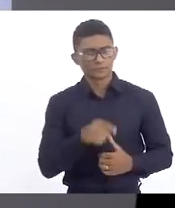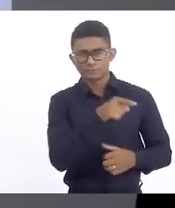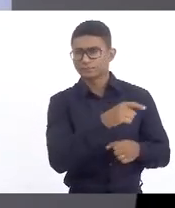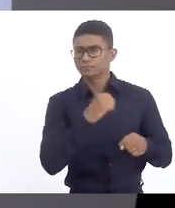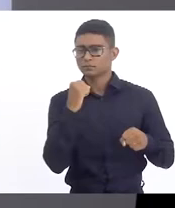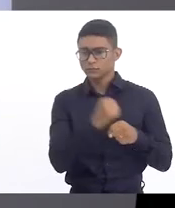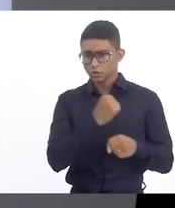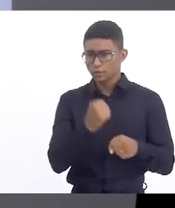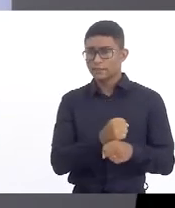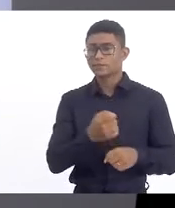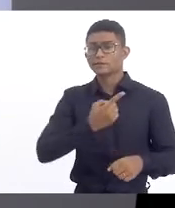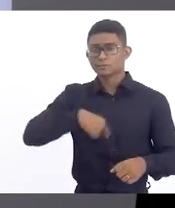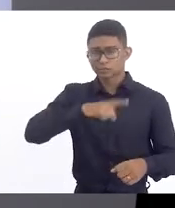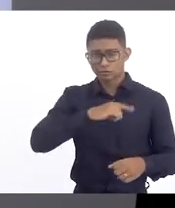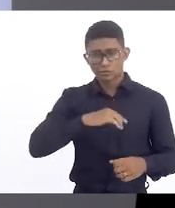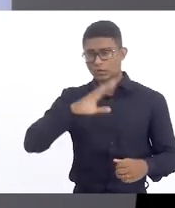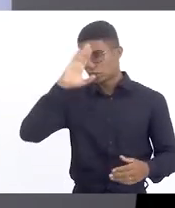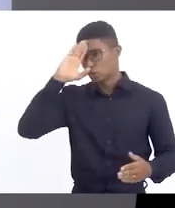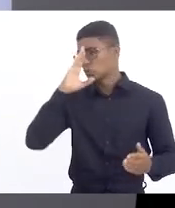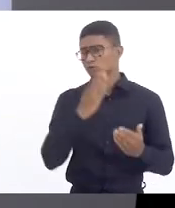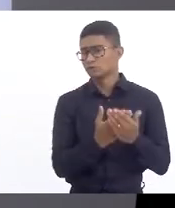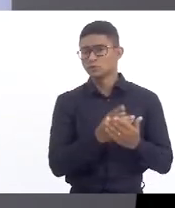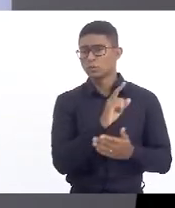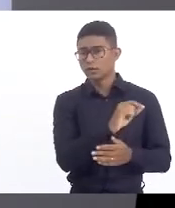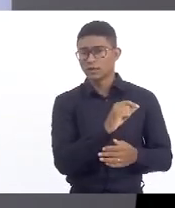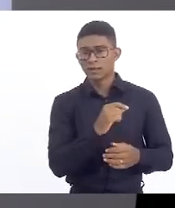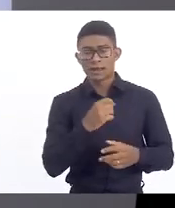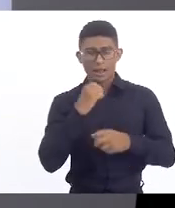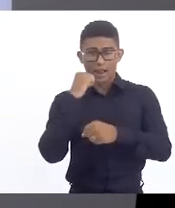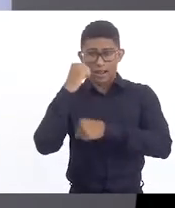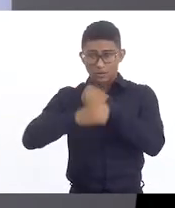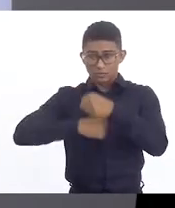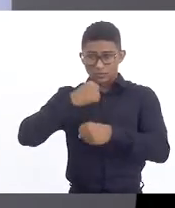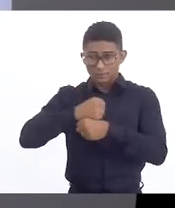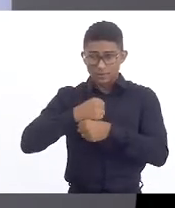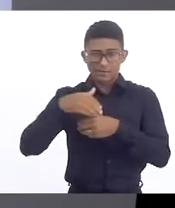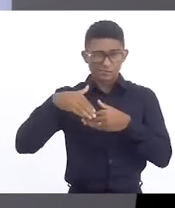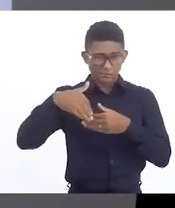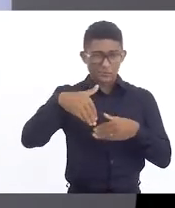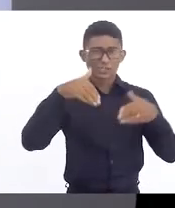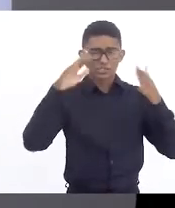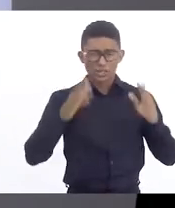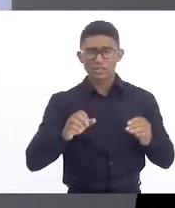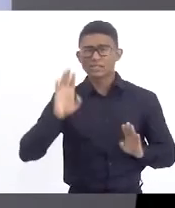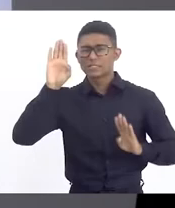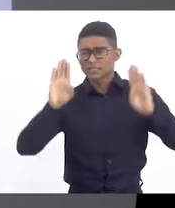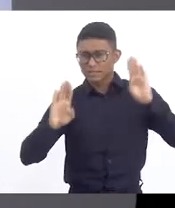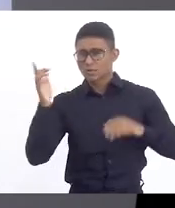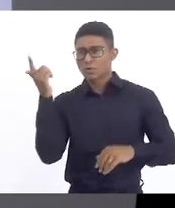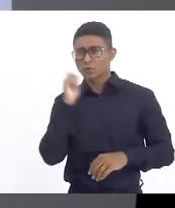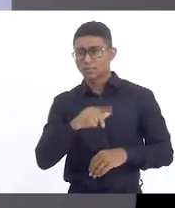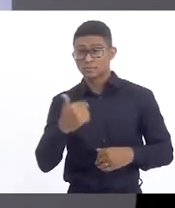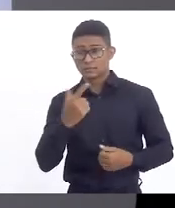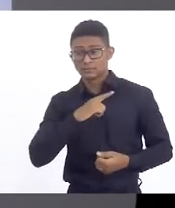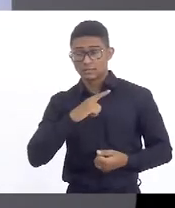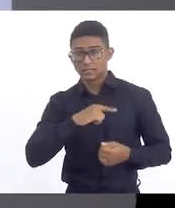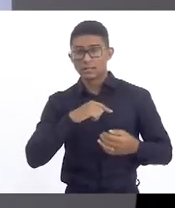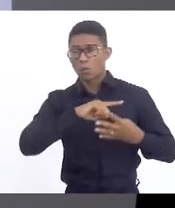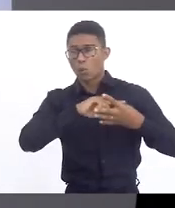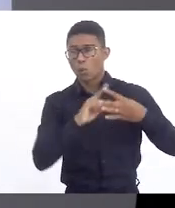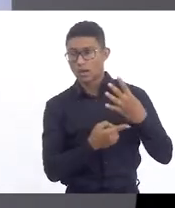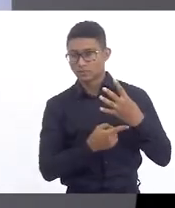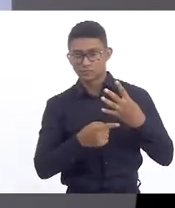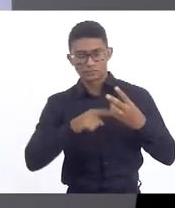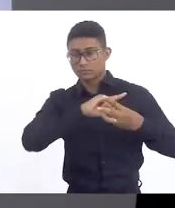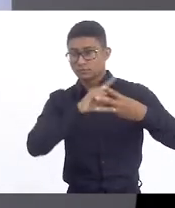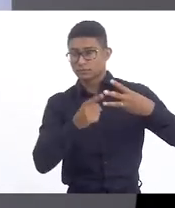gente acredita que até o início do ano que vem, ela já está licitada, que é a estação de tratamento. Como eu falei, são 4 licitações, 3 já estão preparadas, a quarta